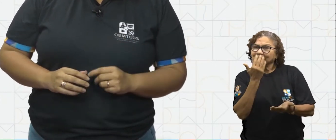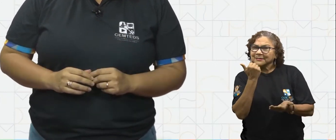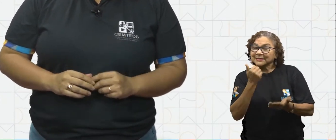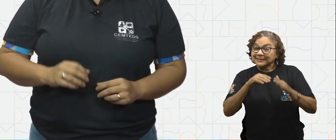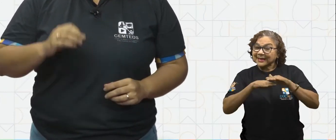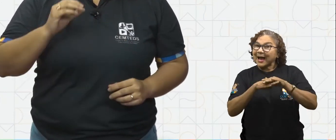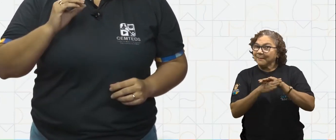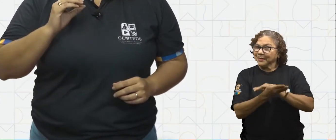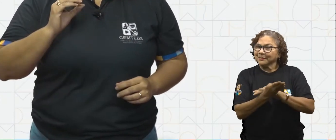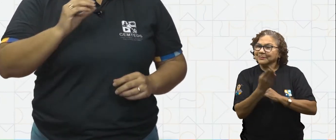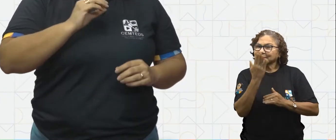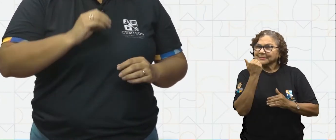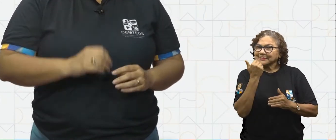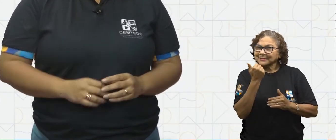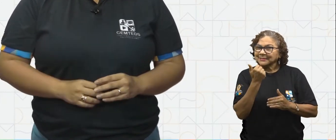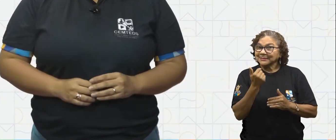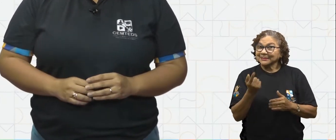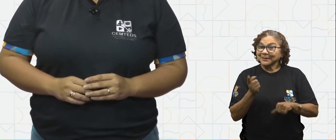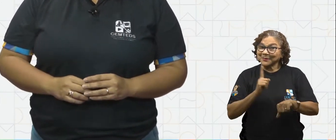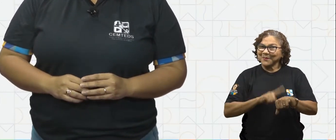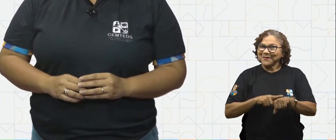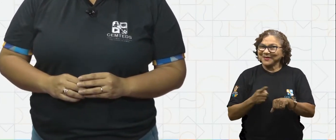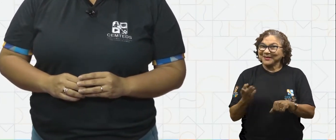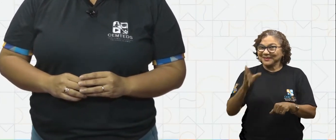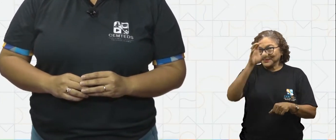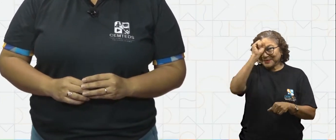Então vamos lá para a nossa hora de aprender?